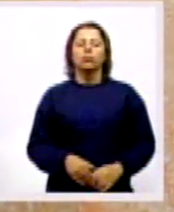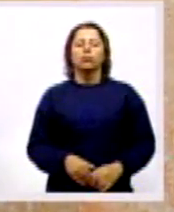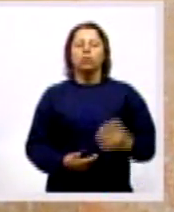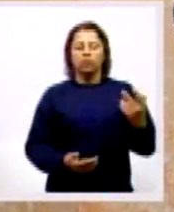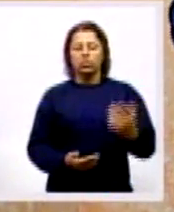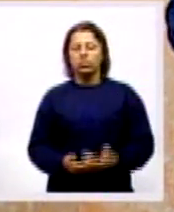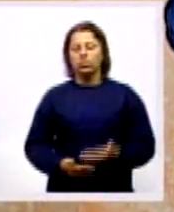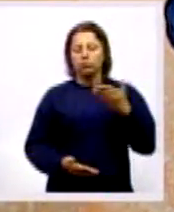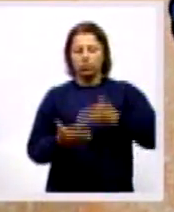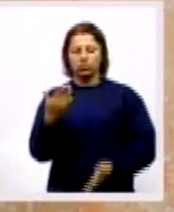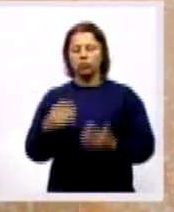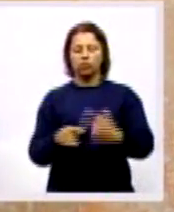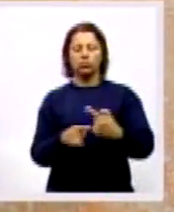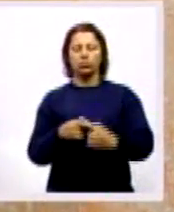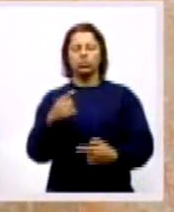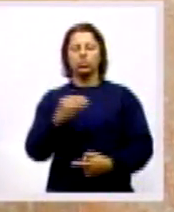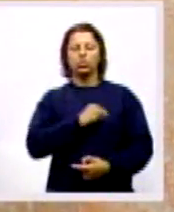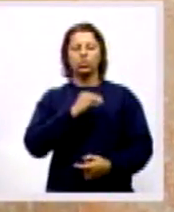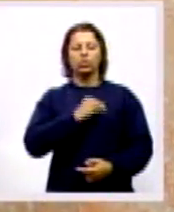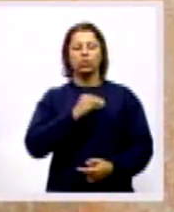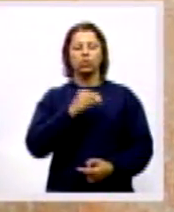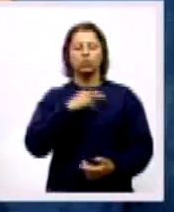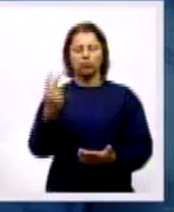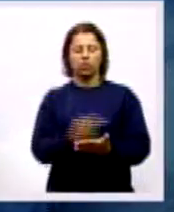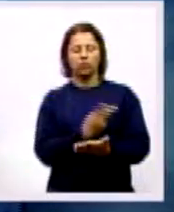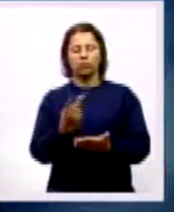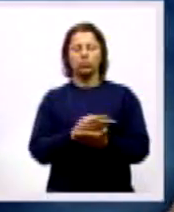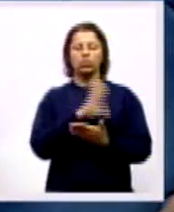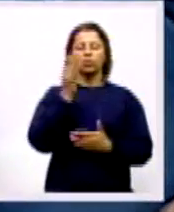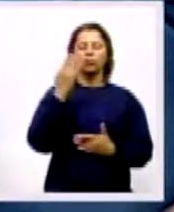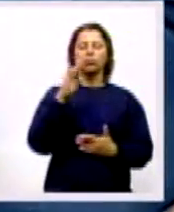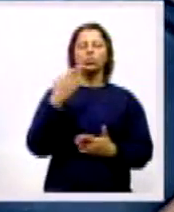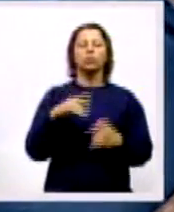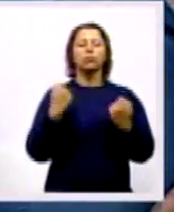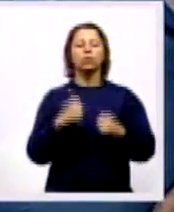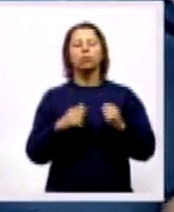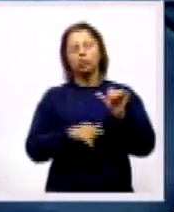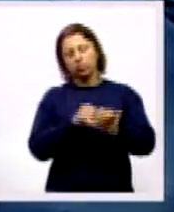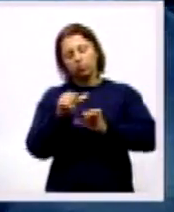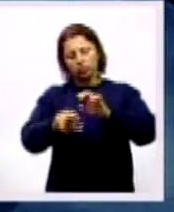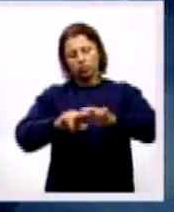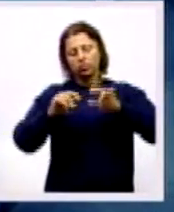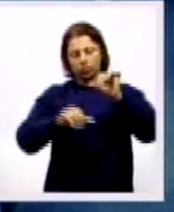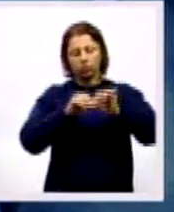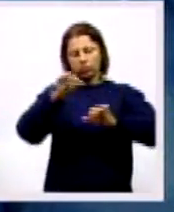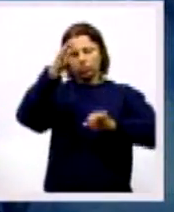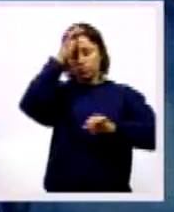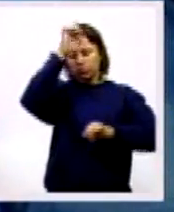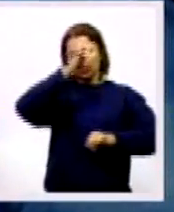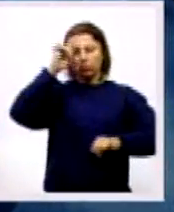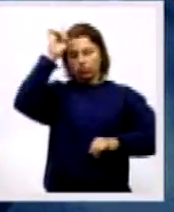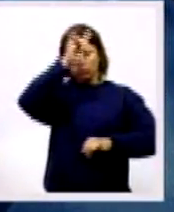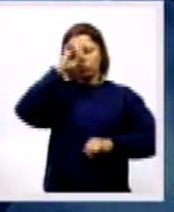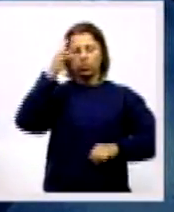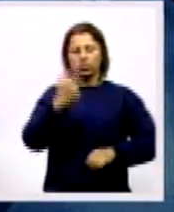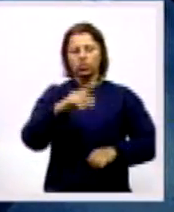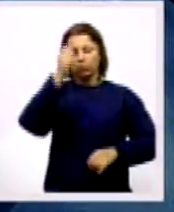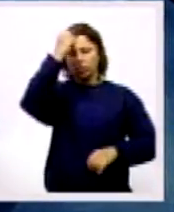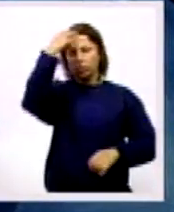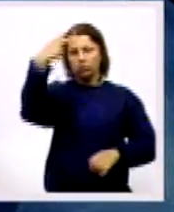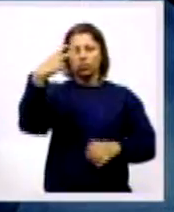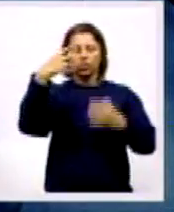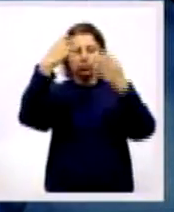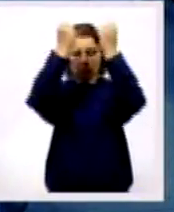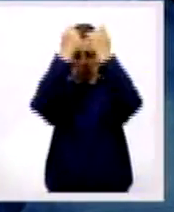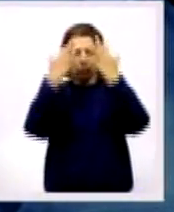enganosas. Precisais ser renovados pela transformação espiritual da vossa inteligência e se